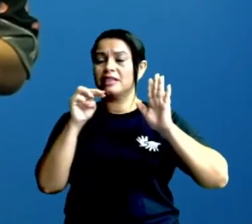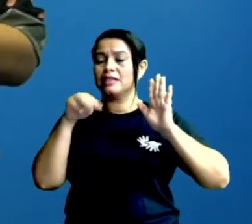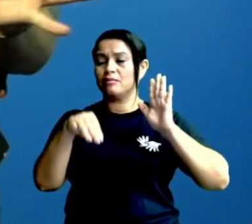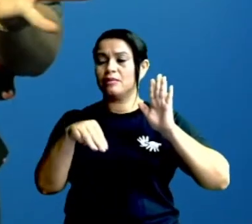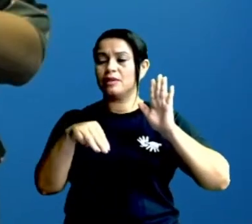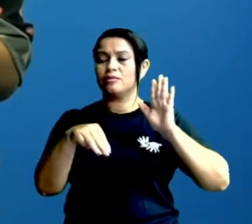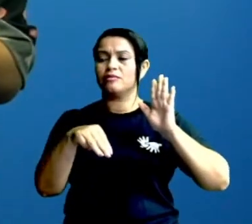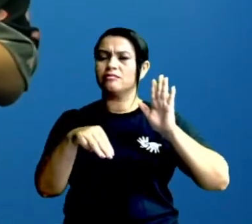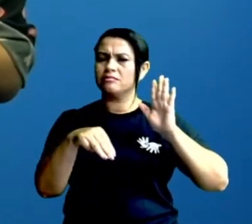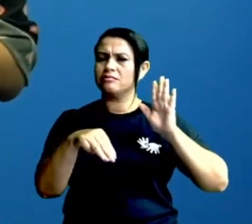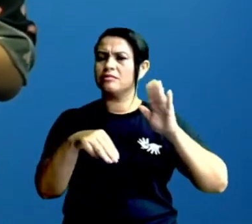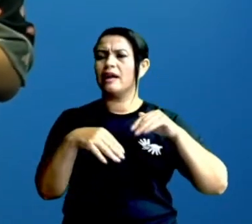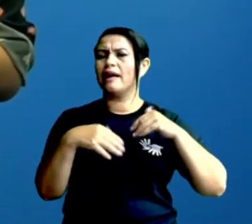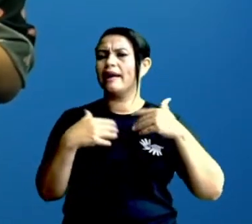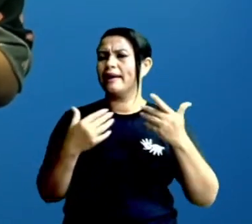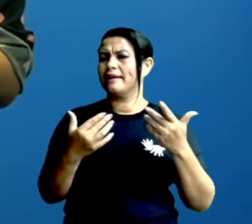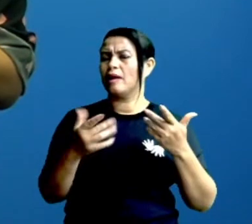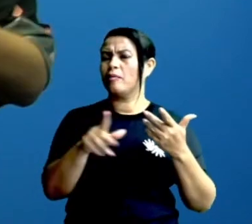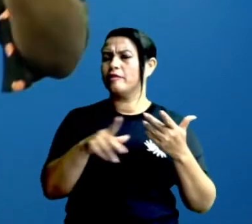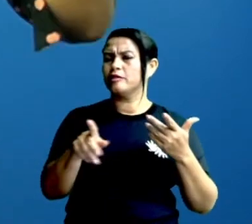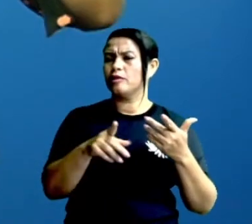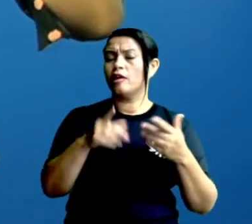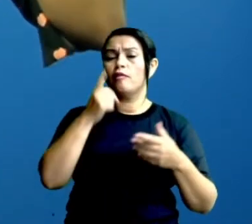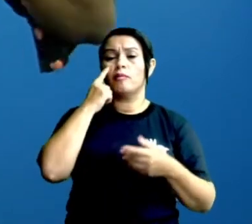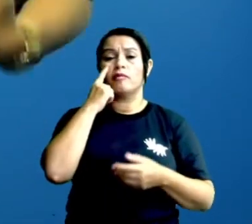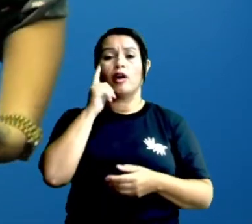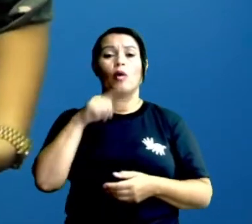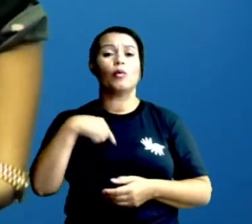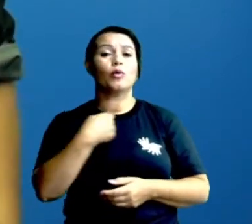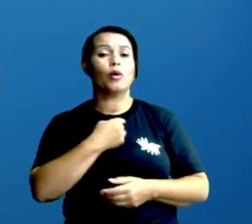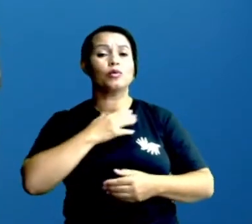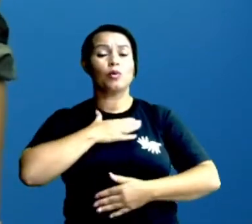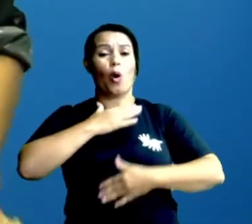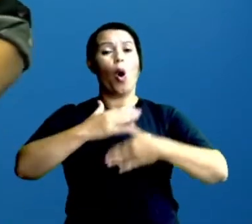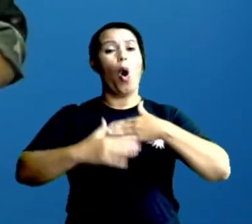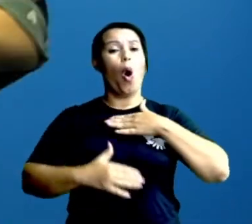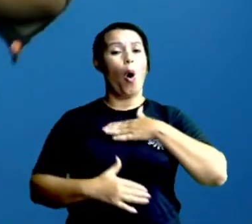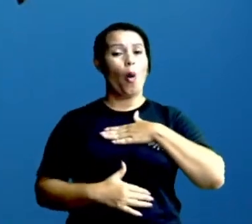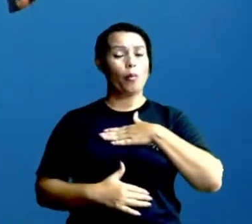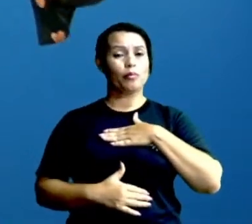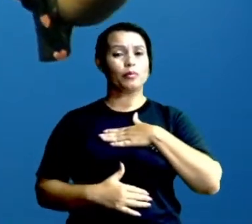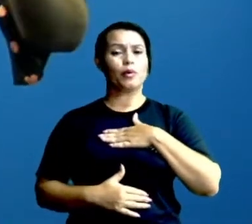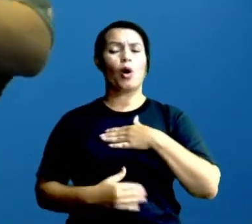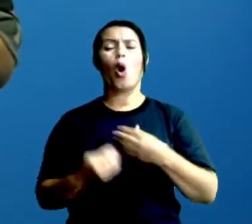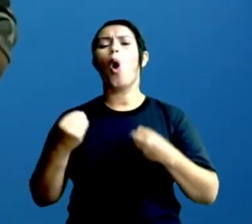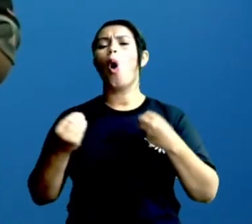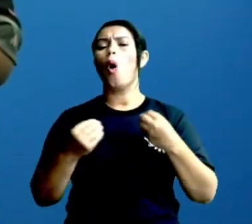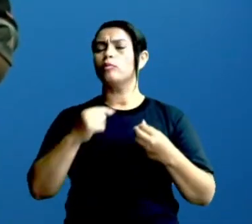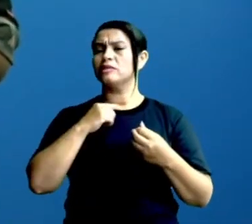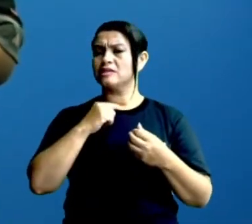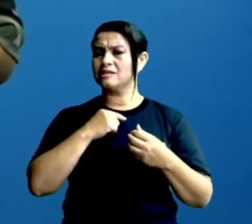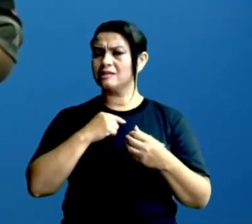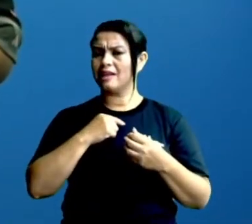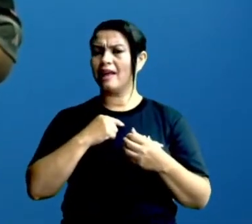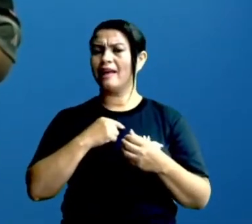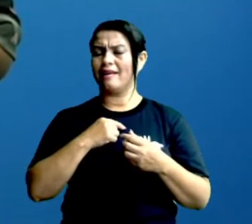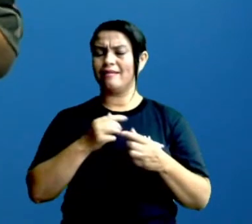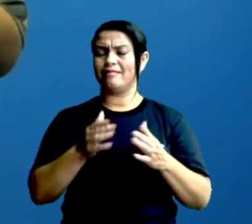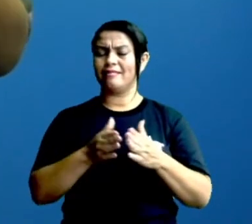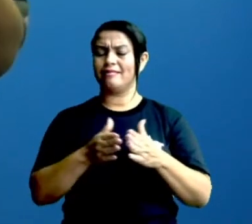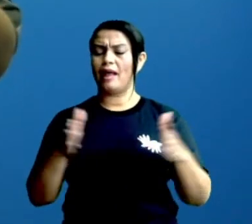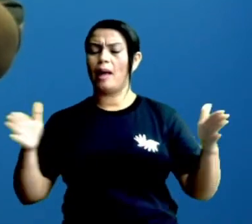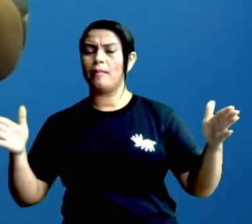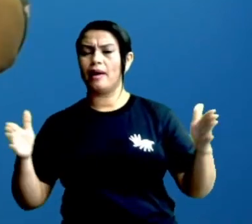agora está com coisa. Não, minha gente, tá certo? O nosso corpo humano, ele é todo cheio de medidas,